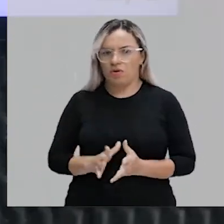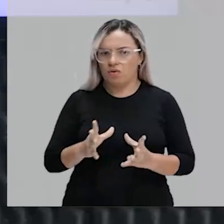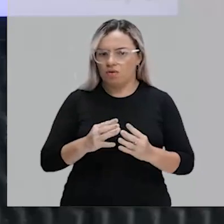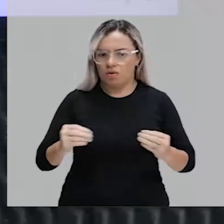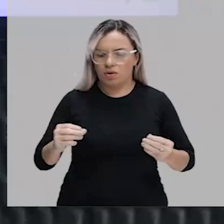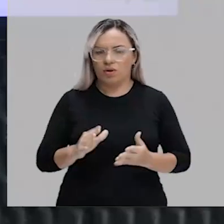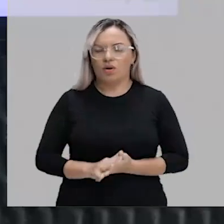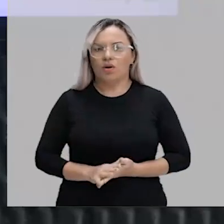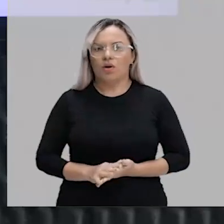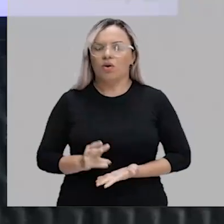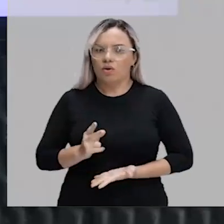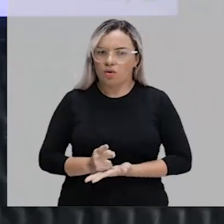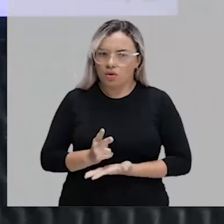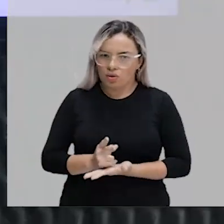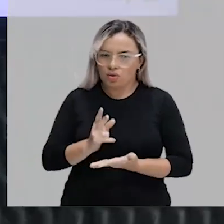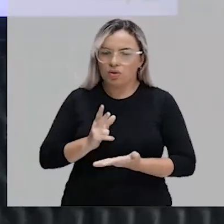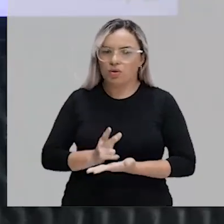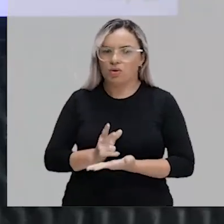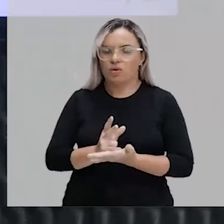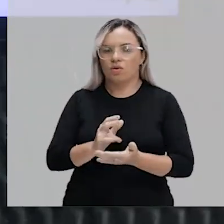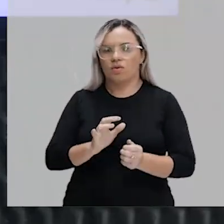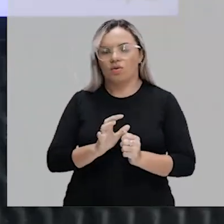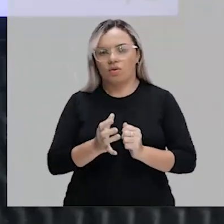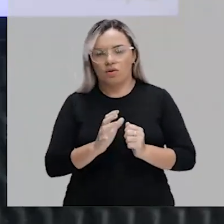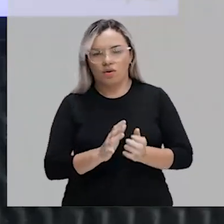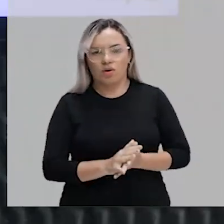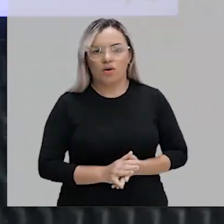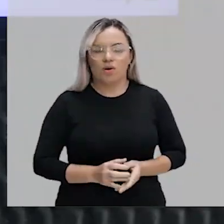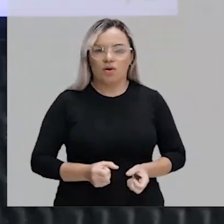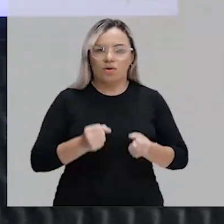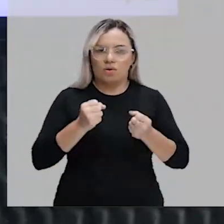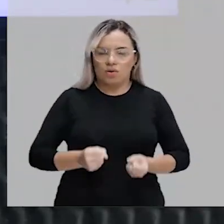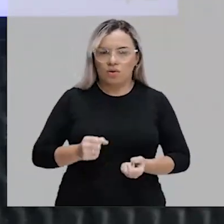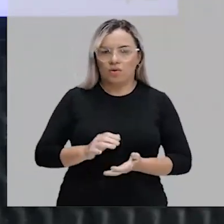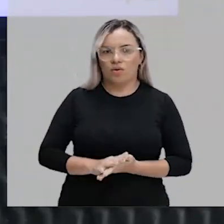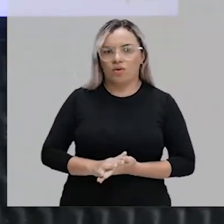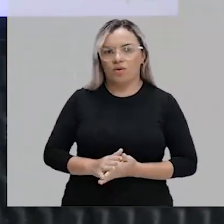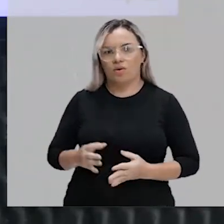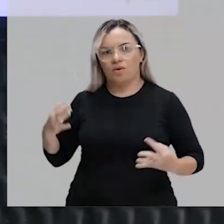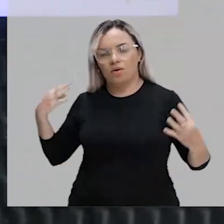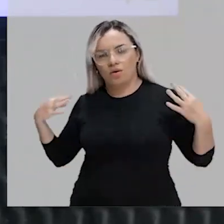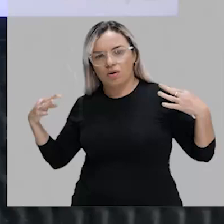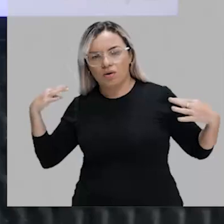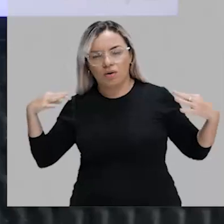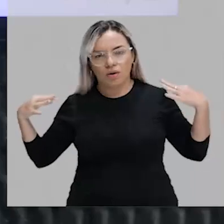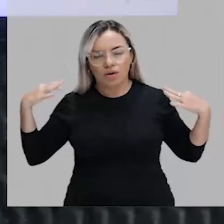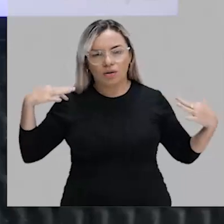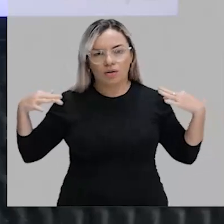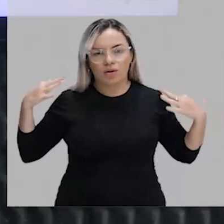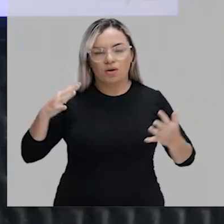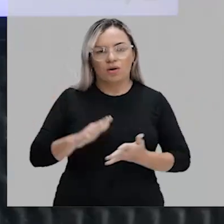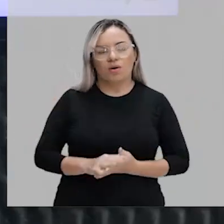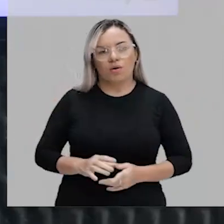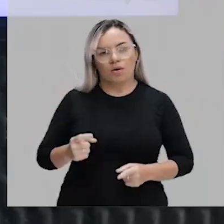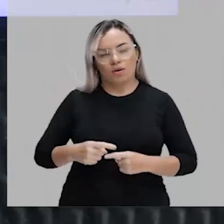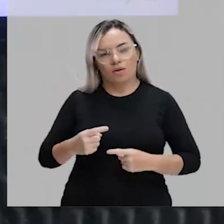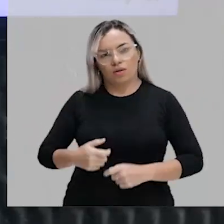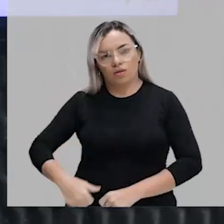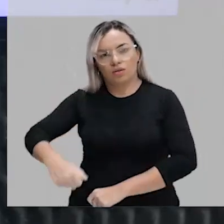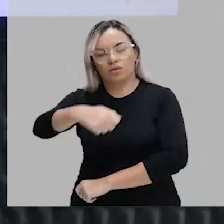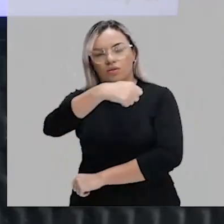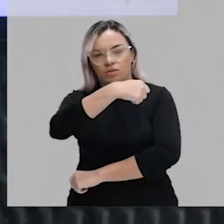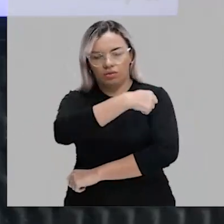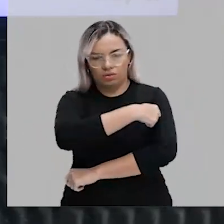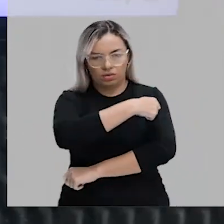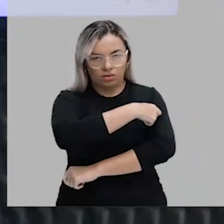continua. Estamos podendo circular mais porque estamos vacinados, tá? Quem não vacinou,